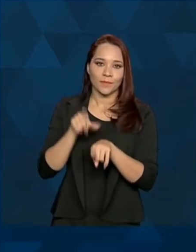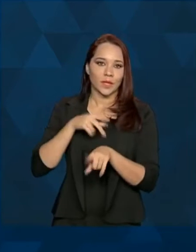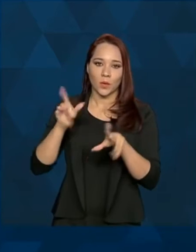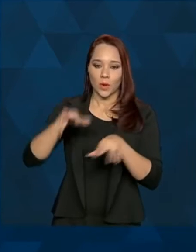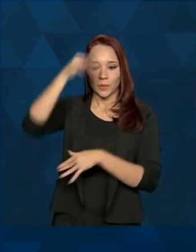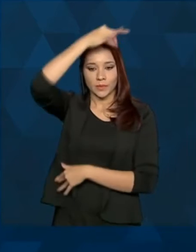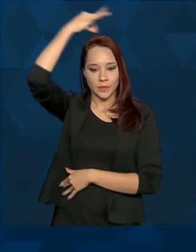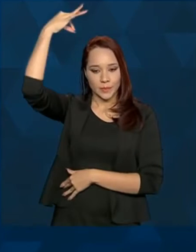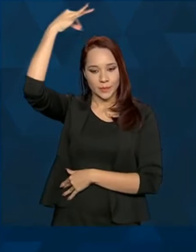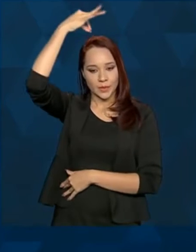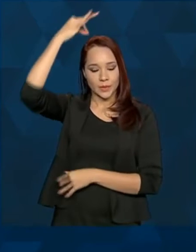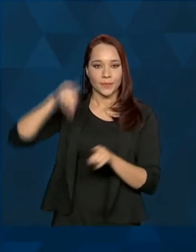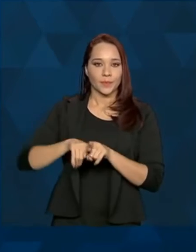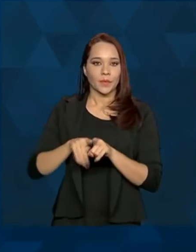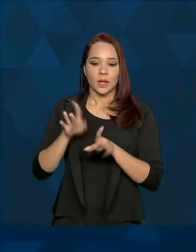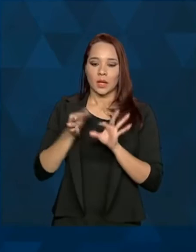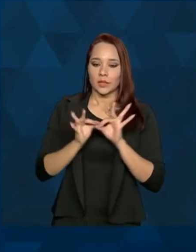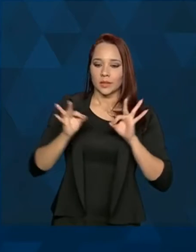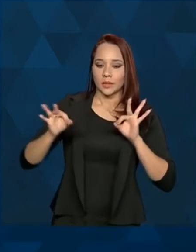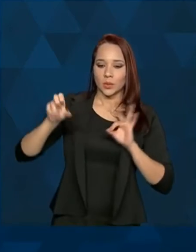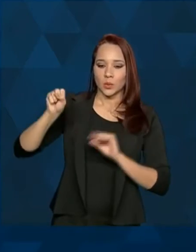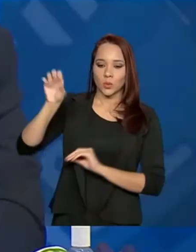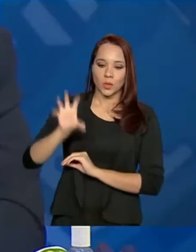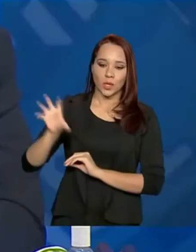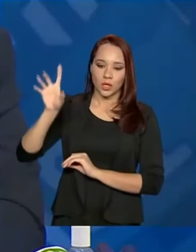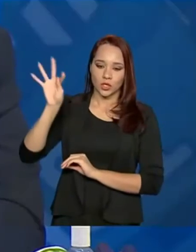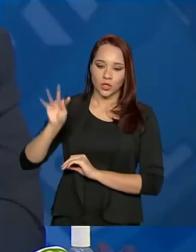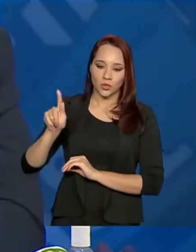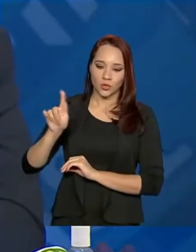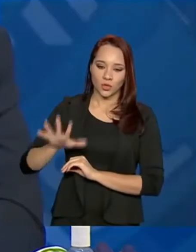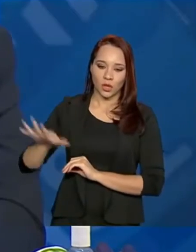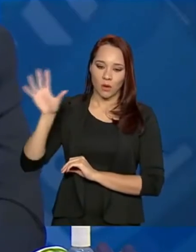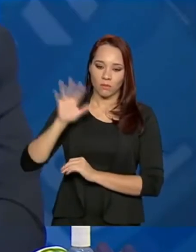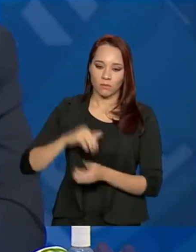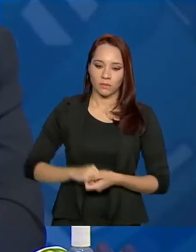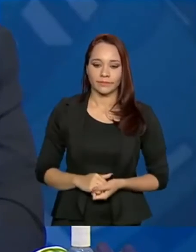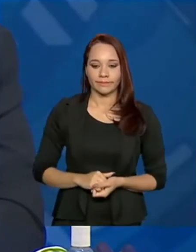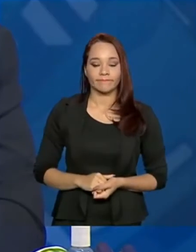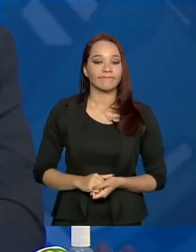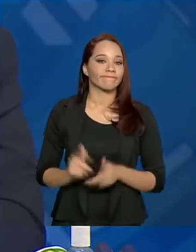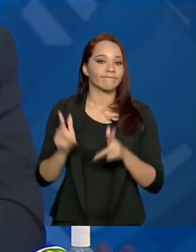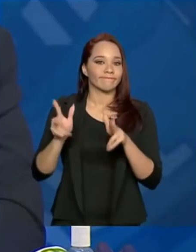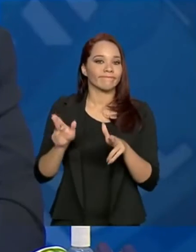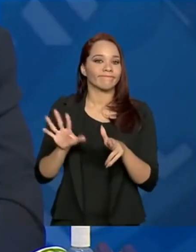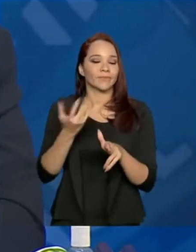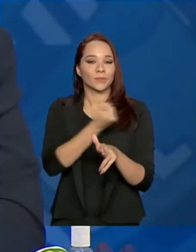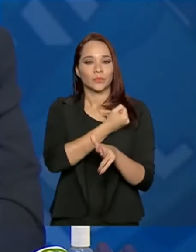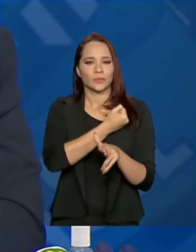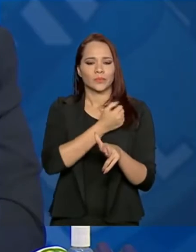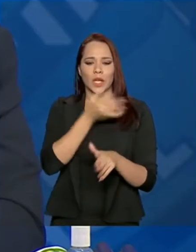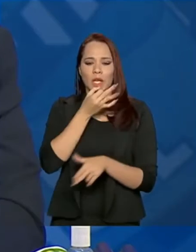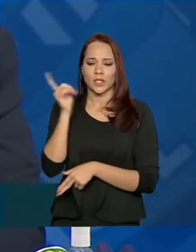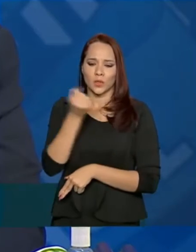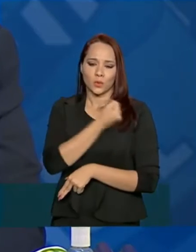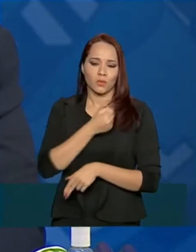Espírito Santo e para o interior da região Sudeste como um todo. Próximo. A mesma coisa com relação aos números, acho que esses números